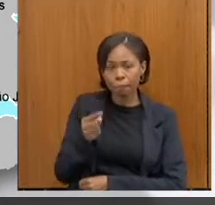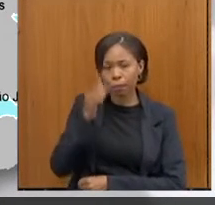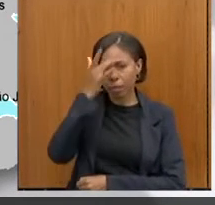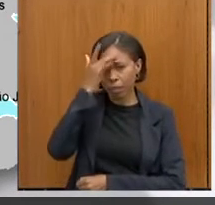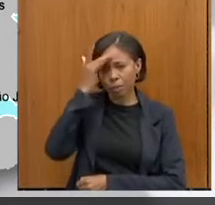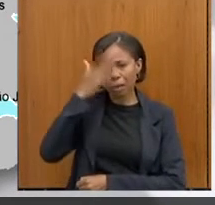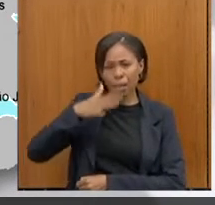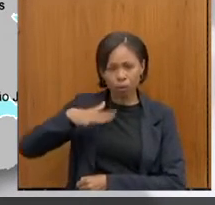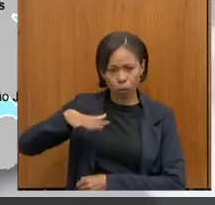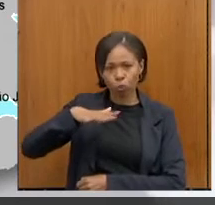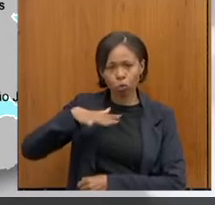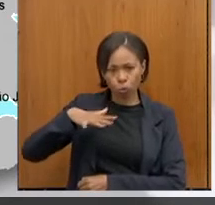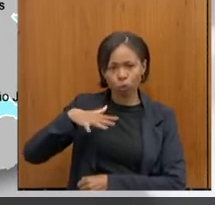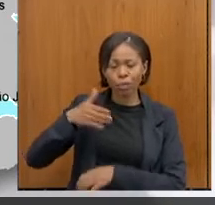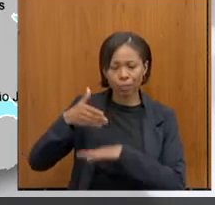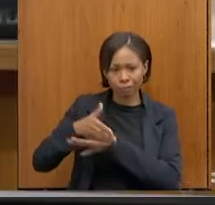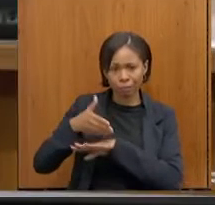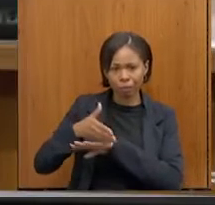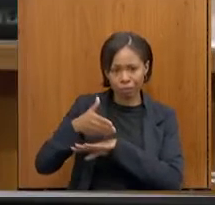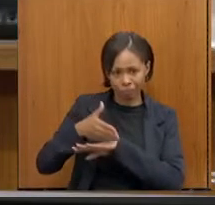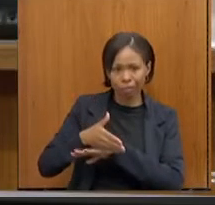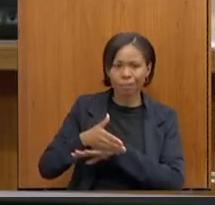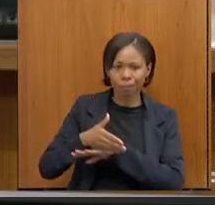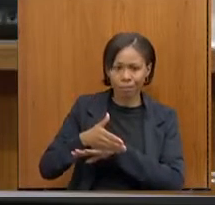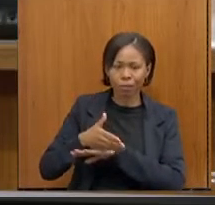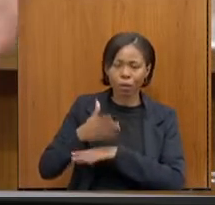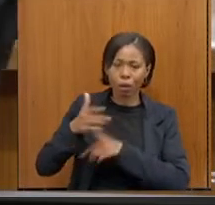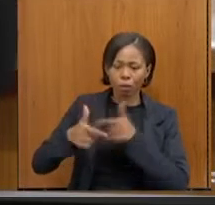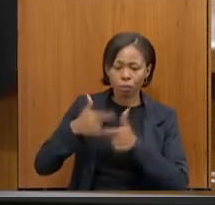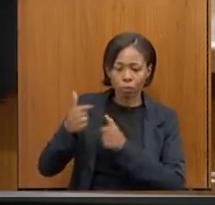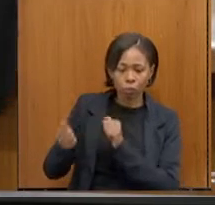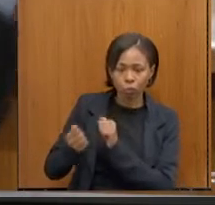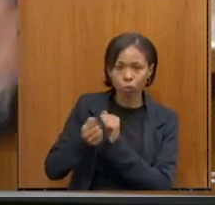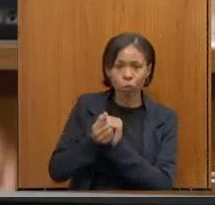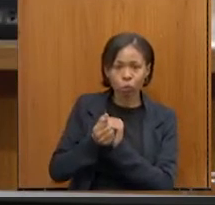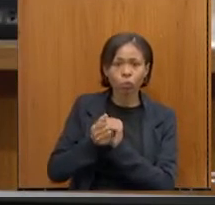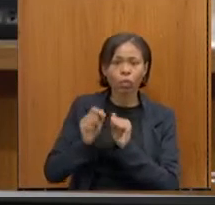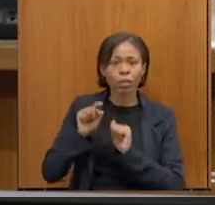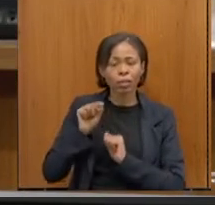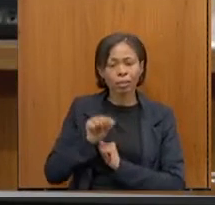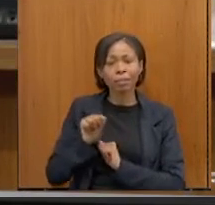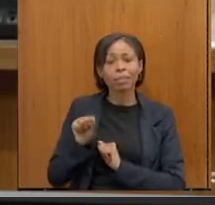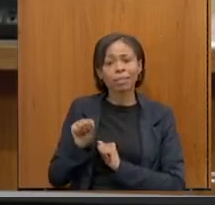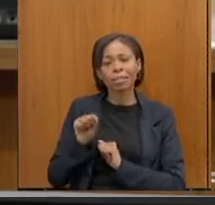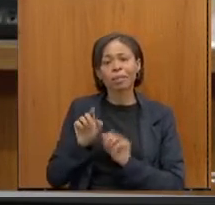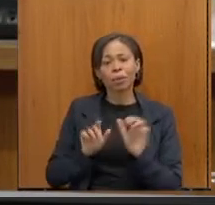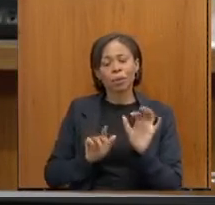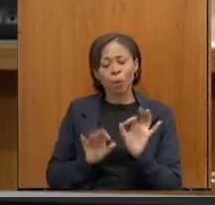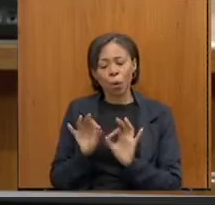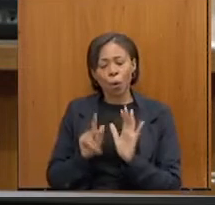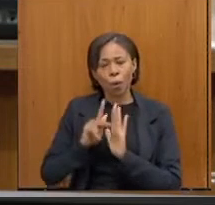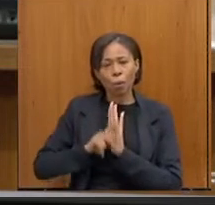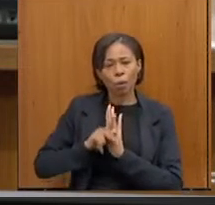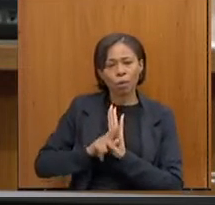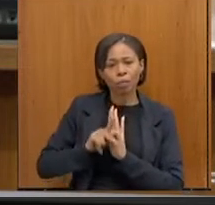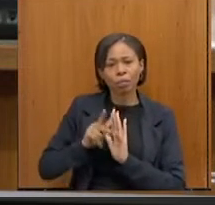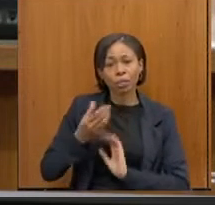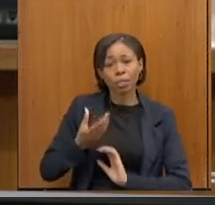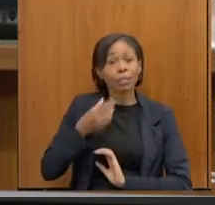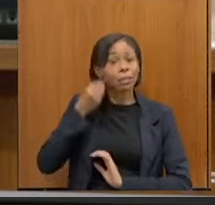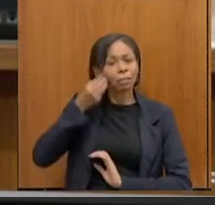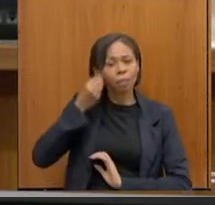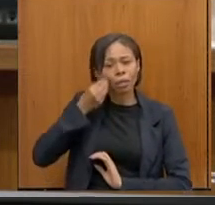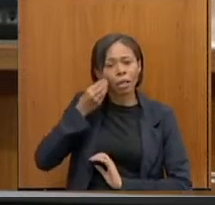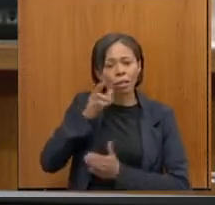que estão envolvidas direta ou indiretamente nesse Espetacular programa de vivência Universitária